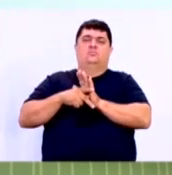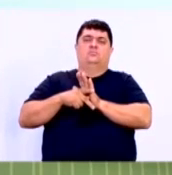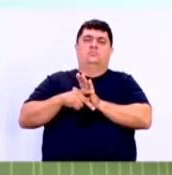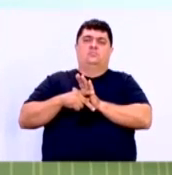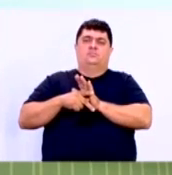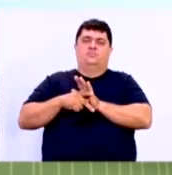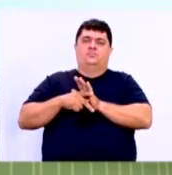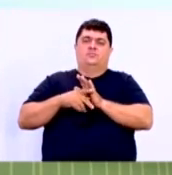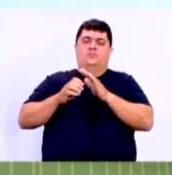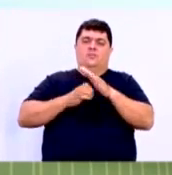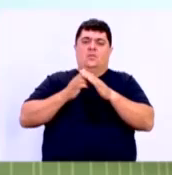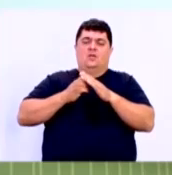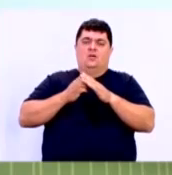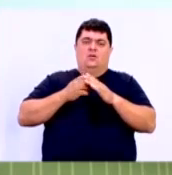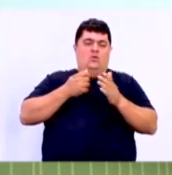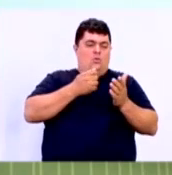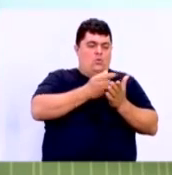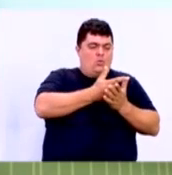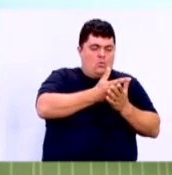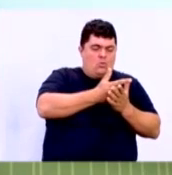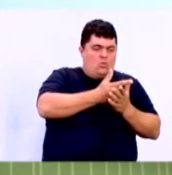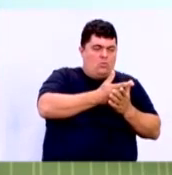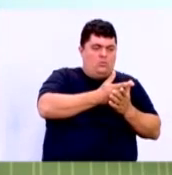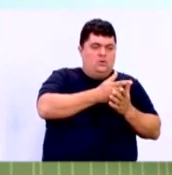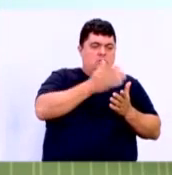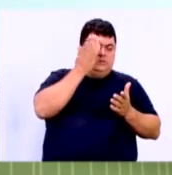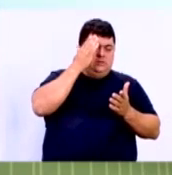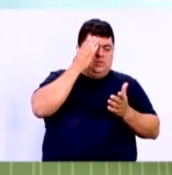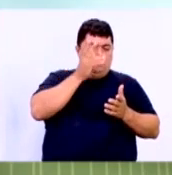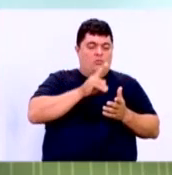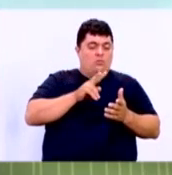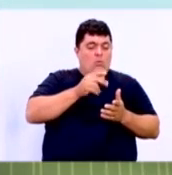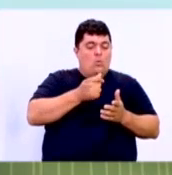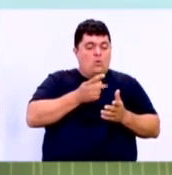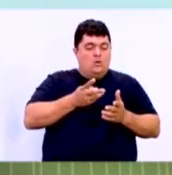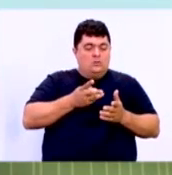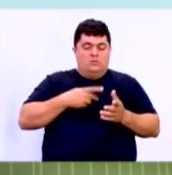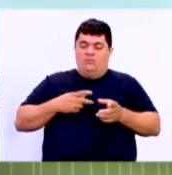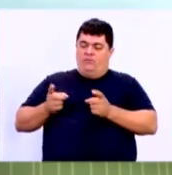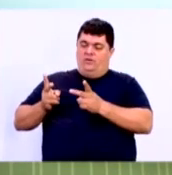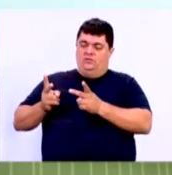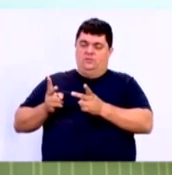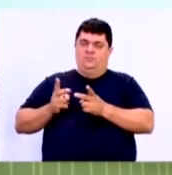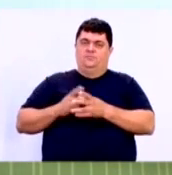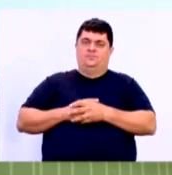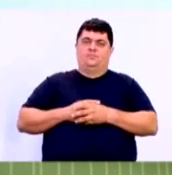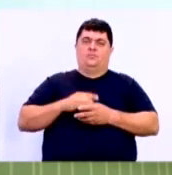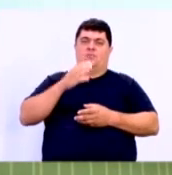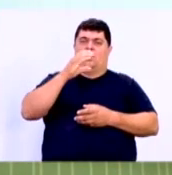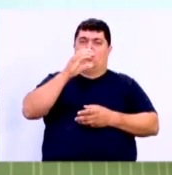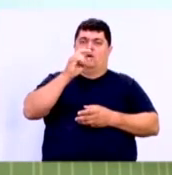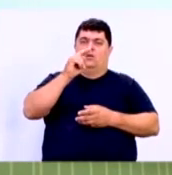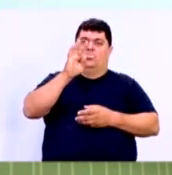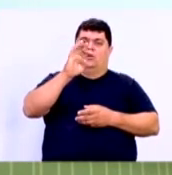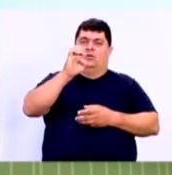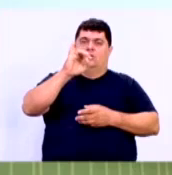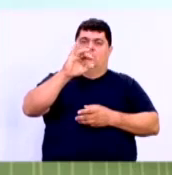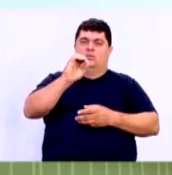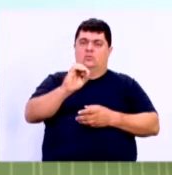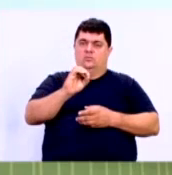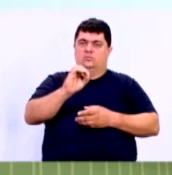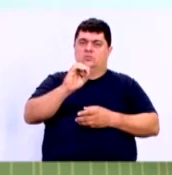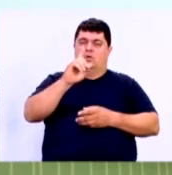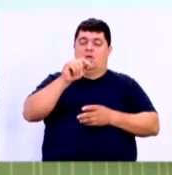à organização que compra um produto, sabe o valor daquele produto e vende o produto. Custeio, ele está associado